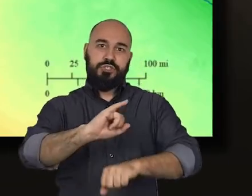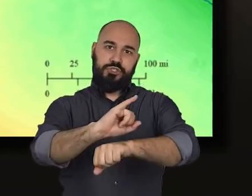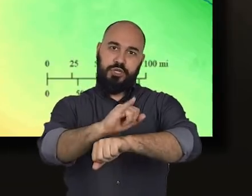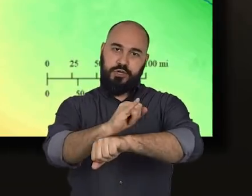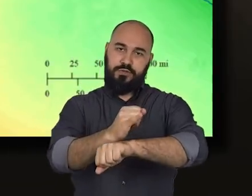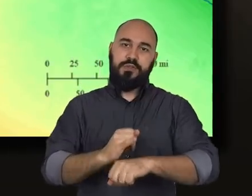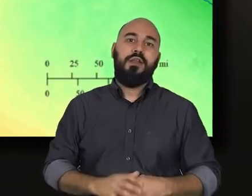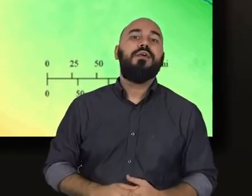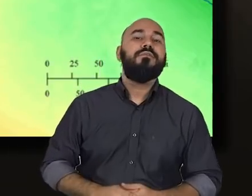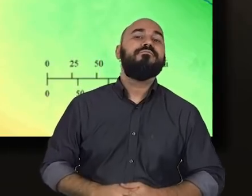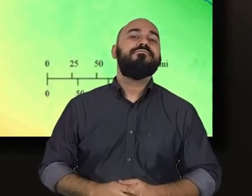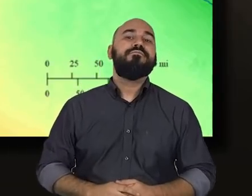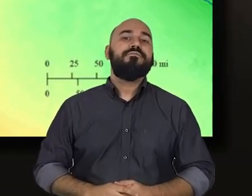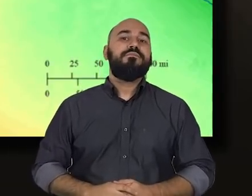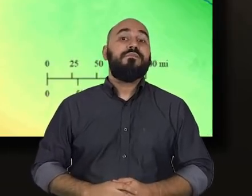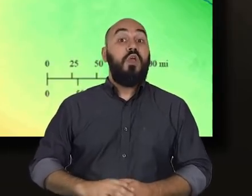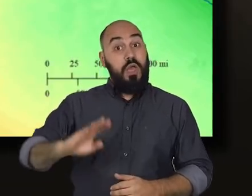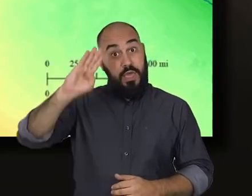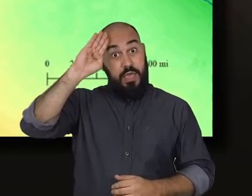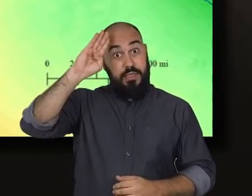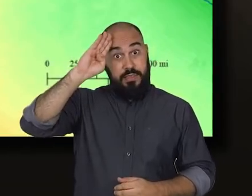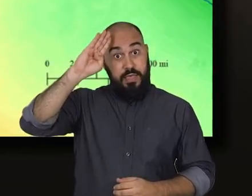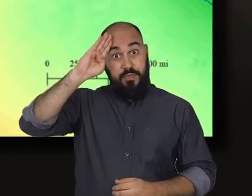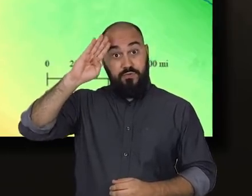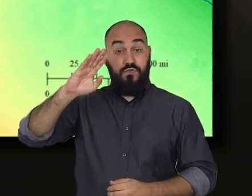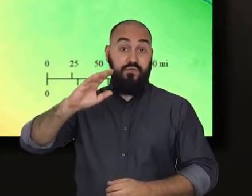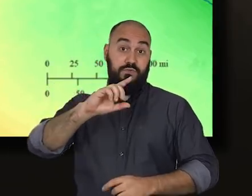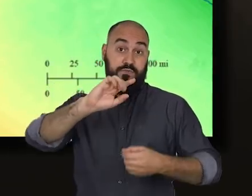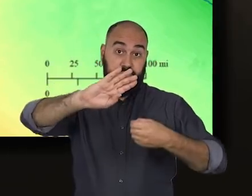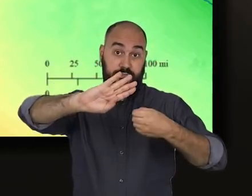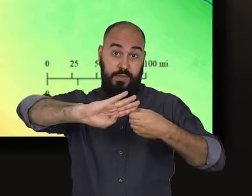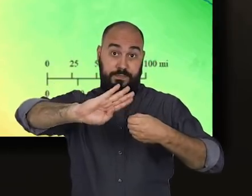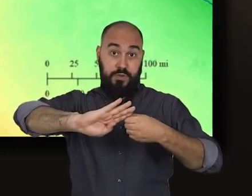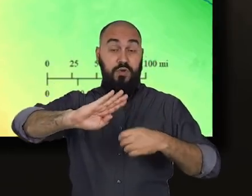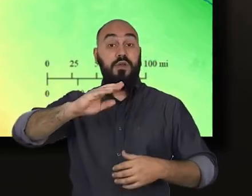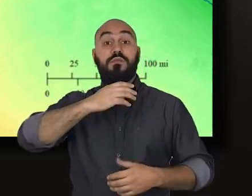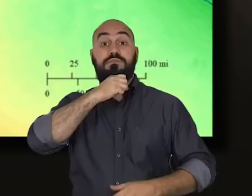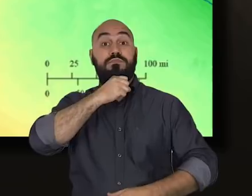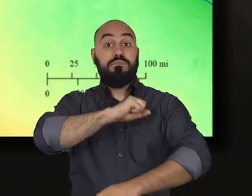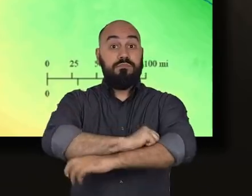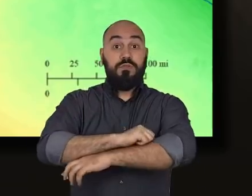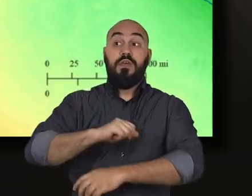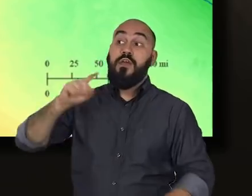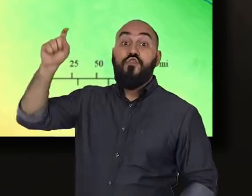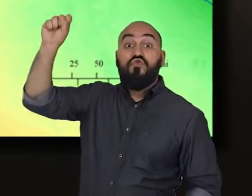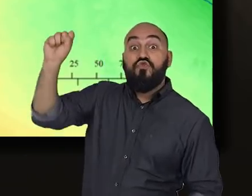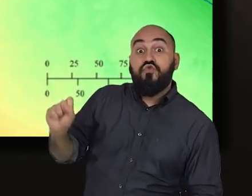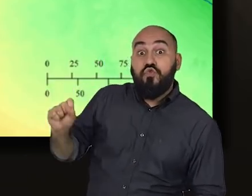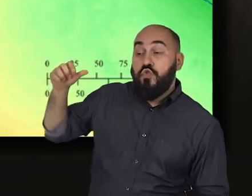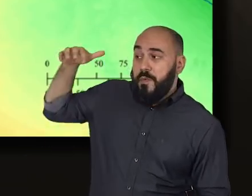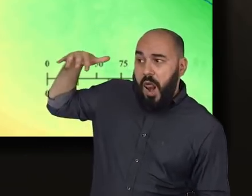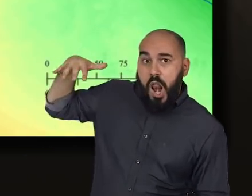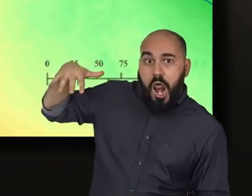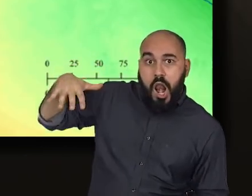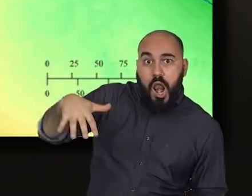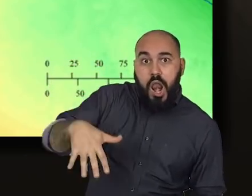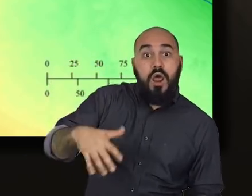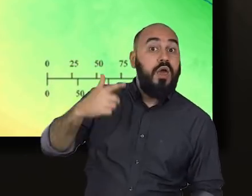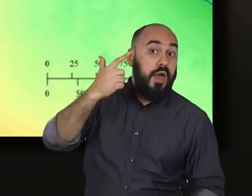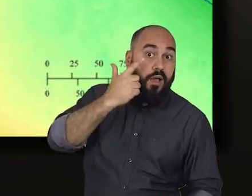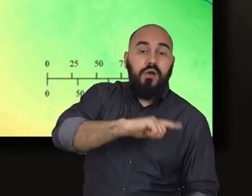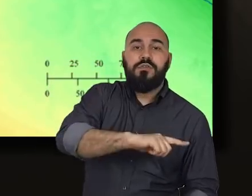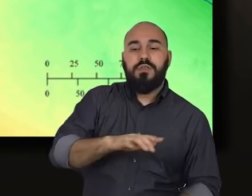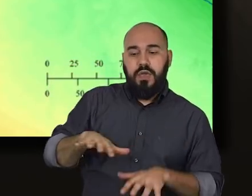Os exércitos de Nabucodonosor descem então para o sul e é aí que ele acaba invadindo Jerusalém em 605